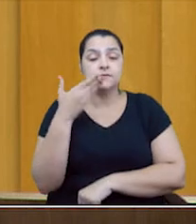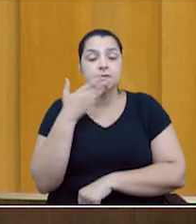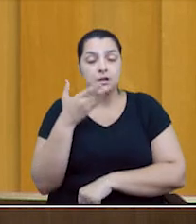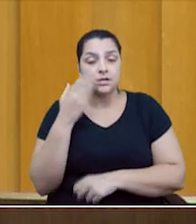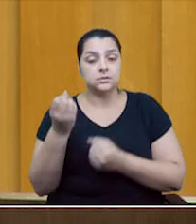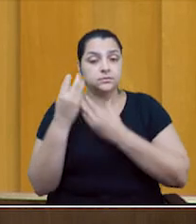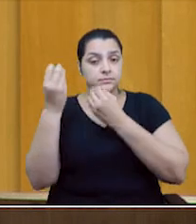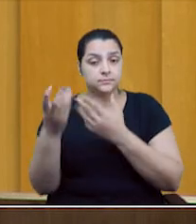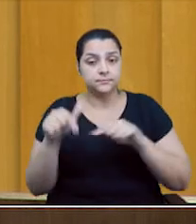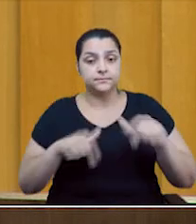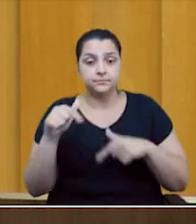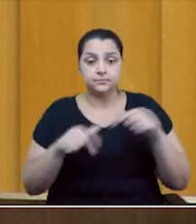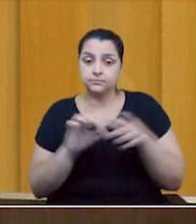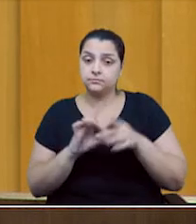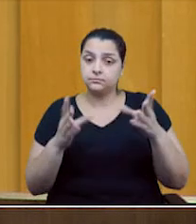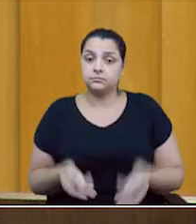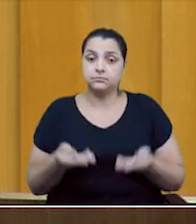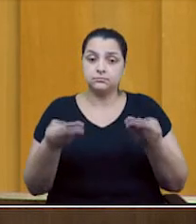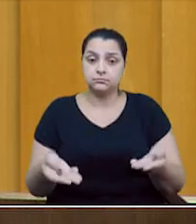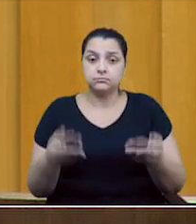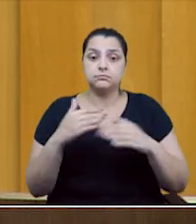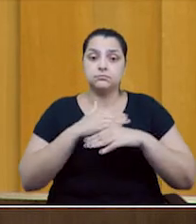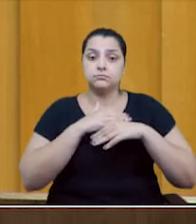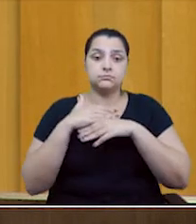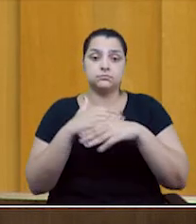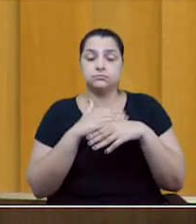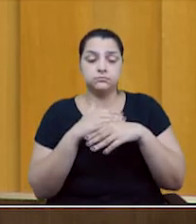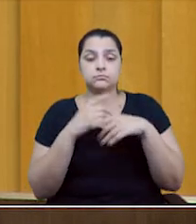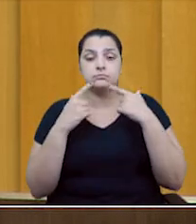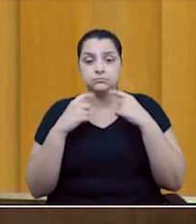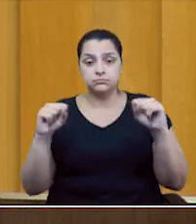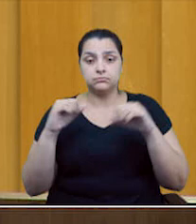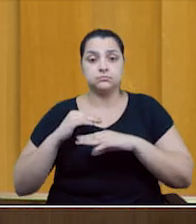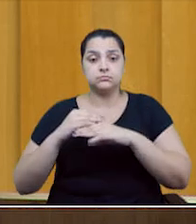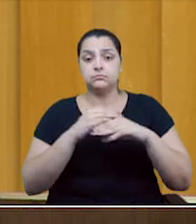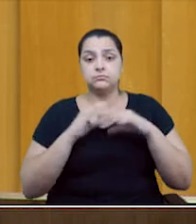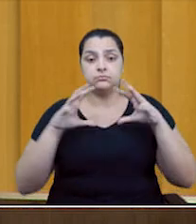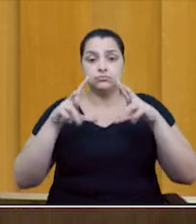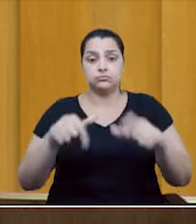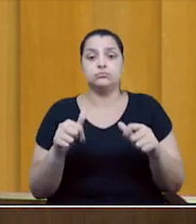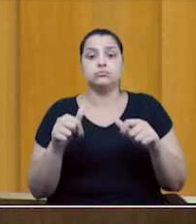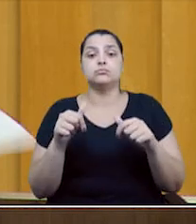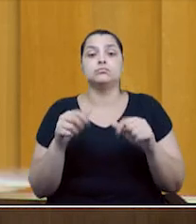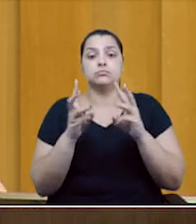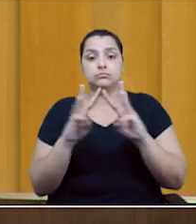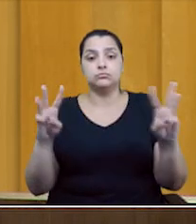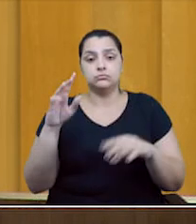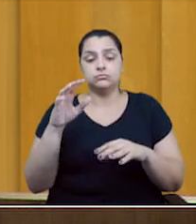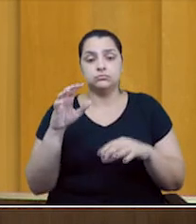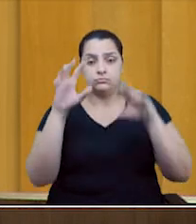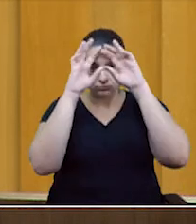serviços disponibilizados mediante a uniformização de linguagem de todas as páginas eletrônicas de tribunais brasileiros. E